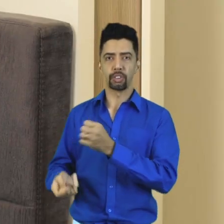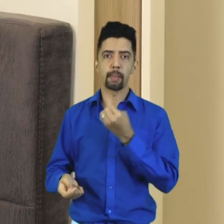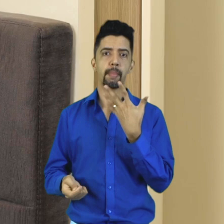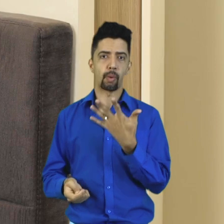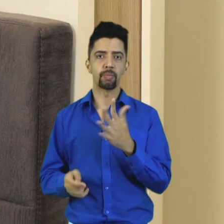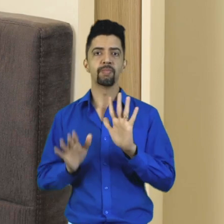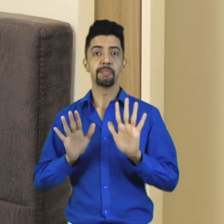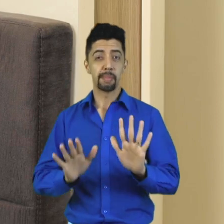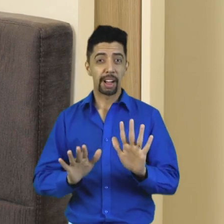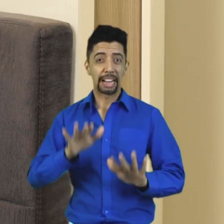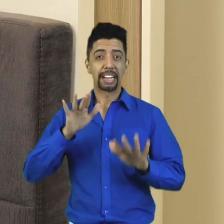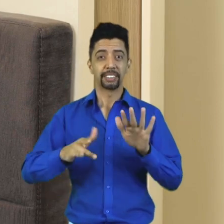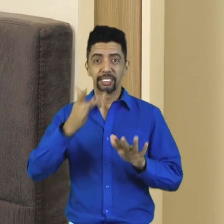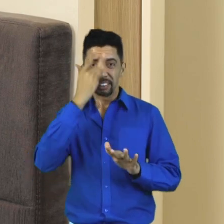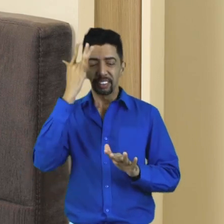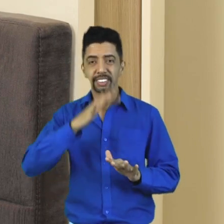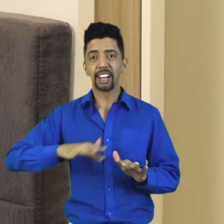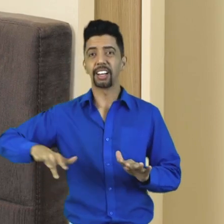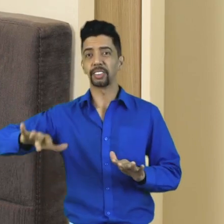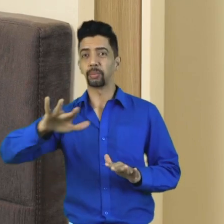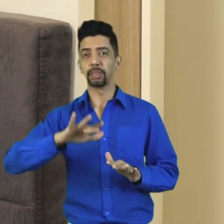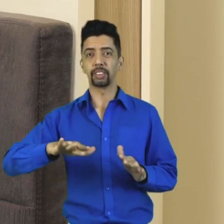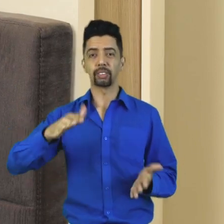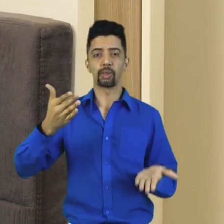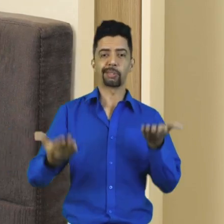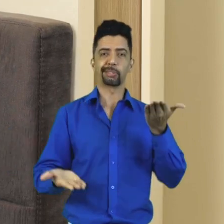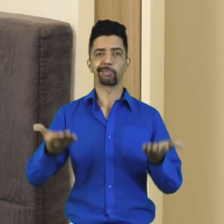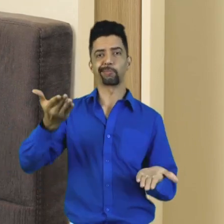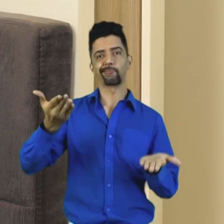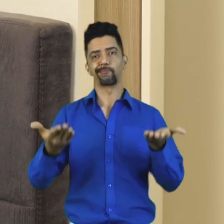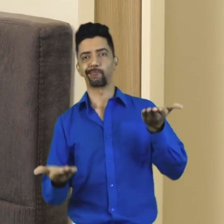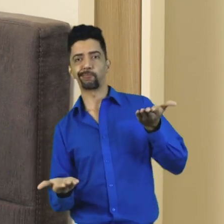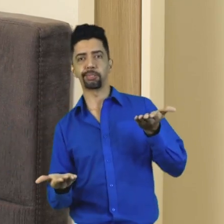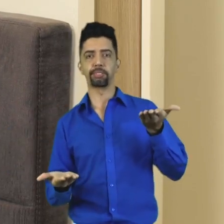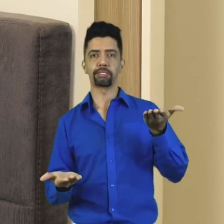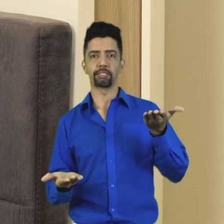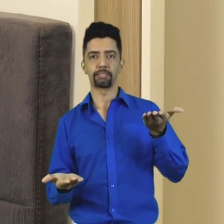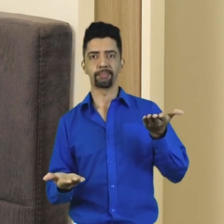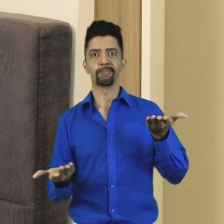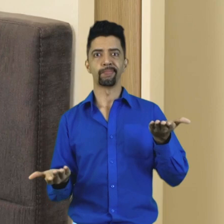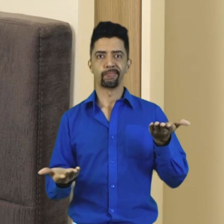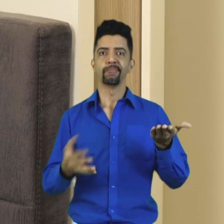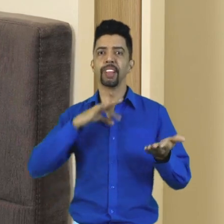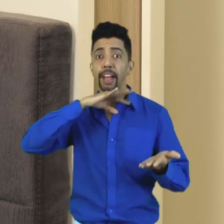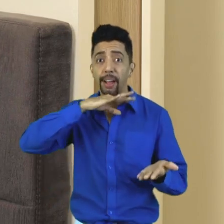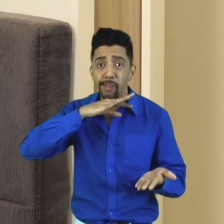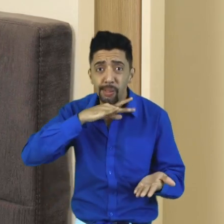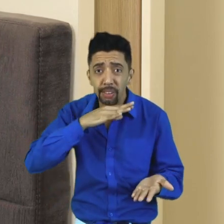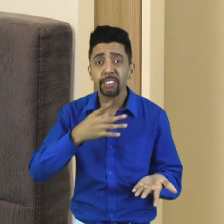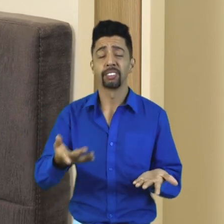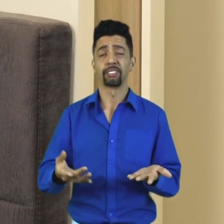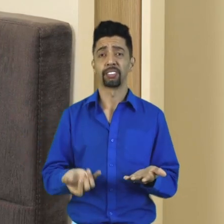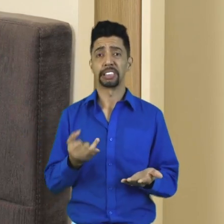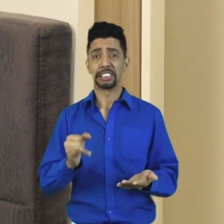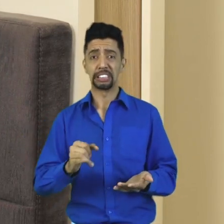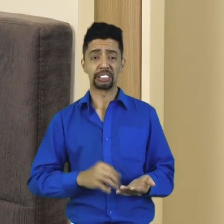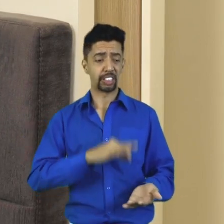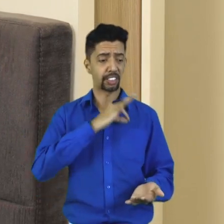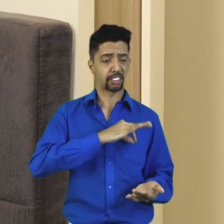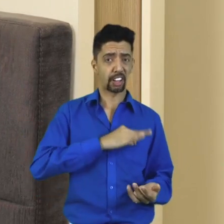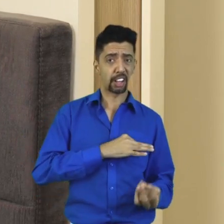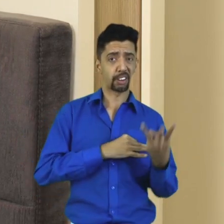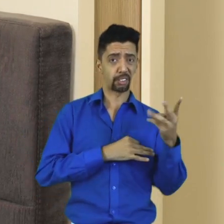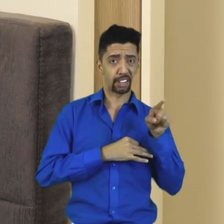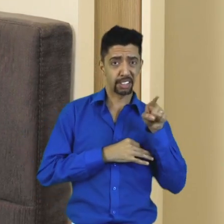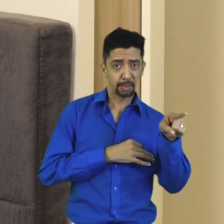Sim, mas não necessariamente essa pessoa que não está equilibrada, ou seja, desequilibrada ou até mesmo equilibrada, ganhando